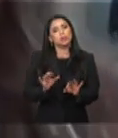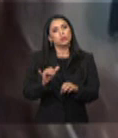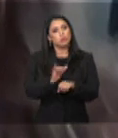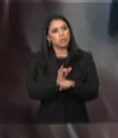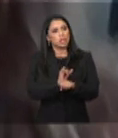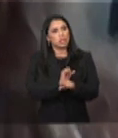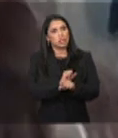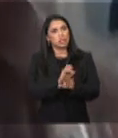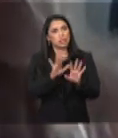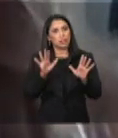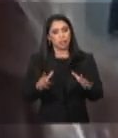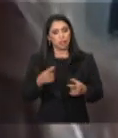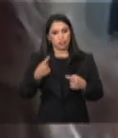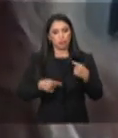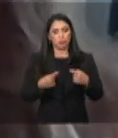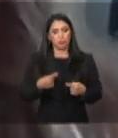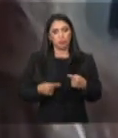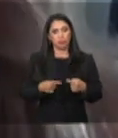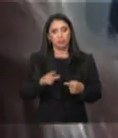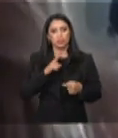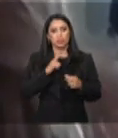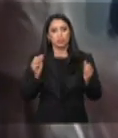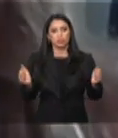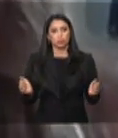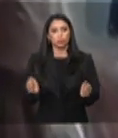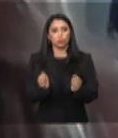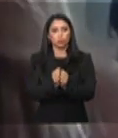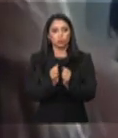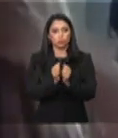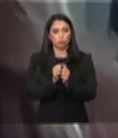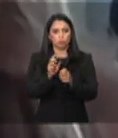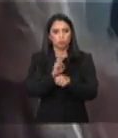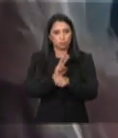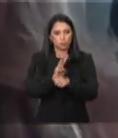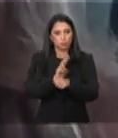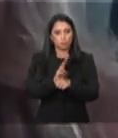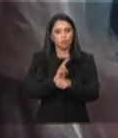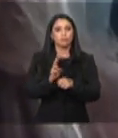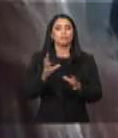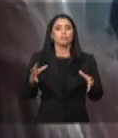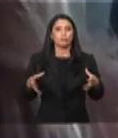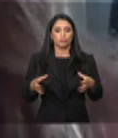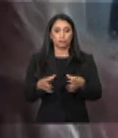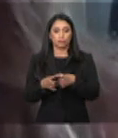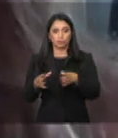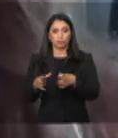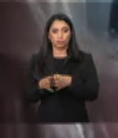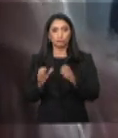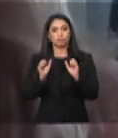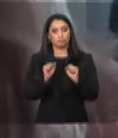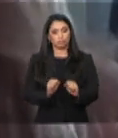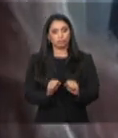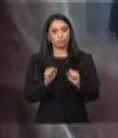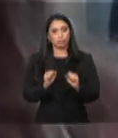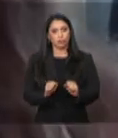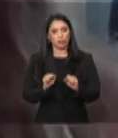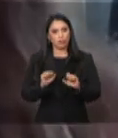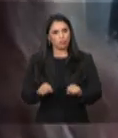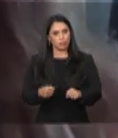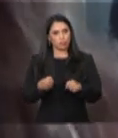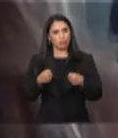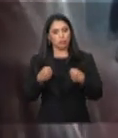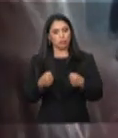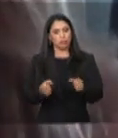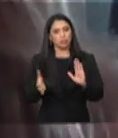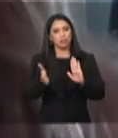a esta política que sejam acompanhados e monitorados pelos respectivos comitês podendo trazer o fortalecimento